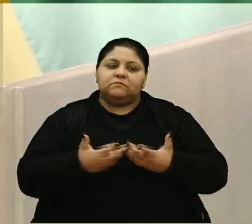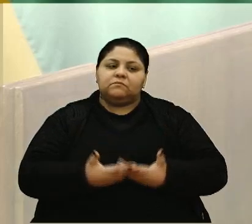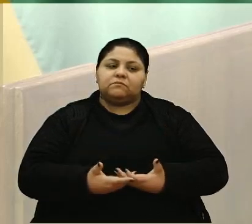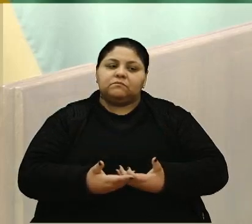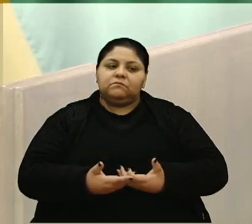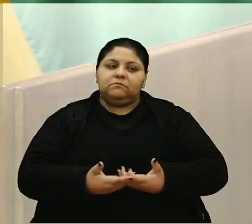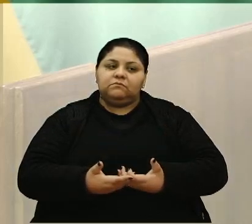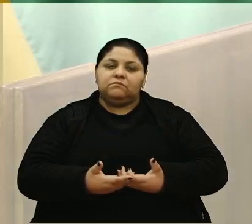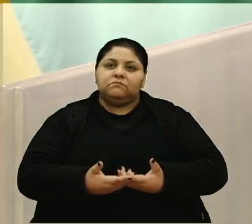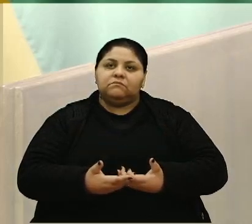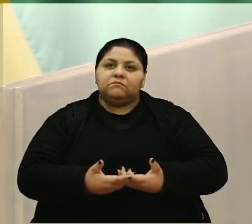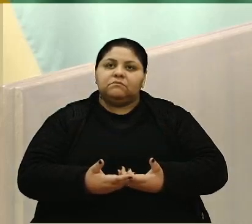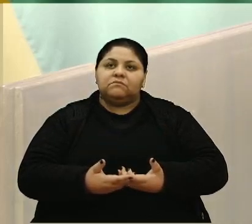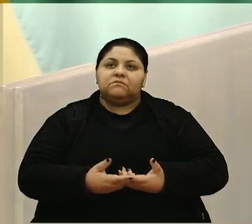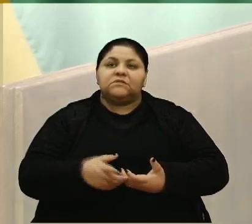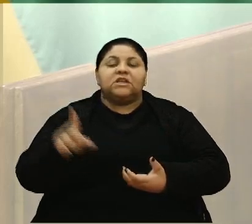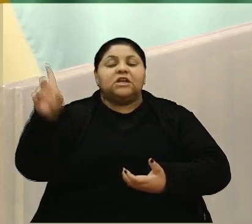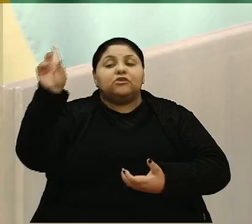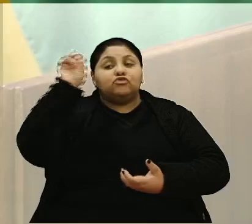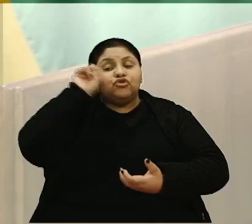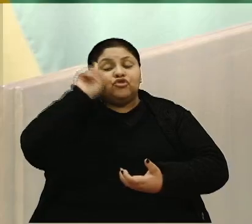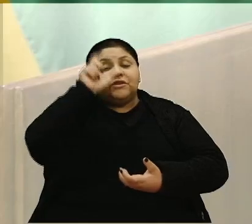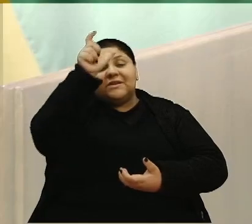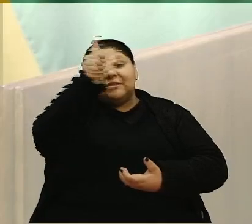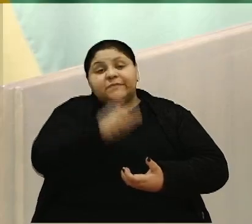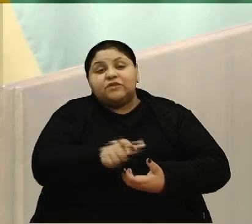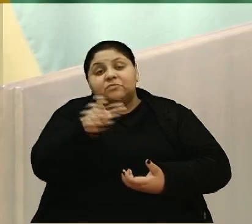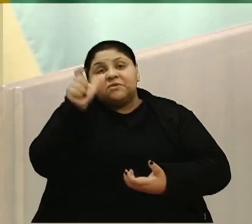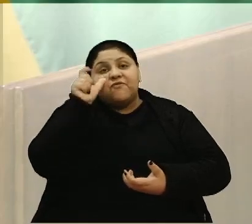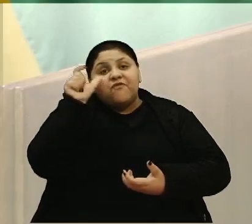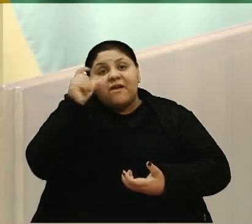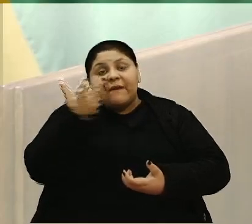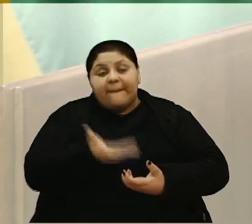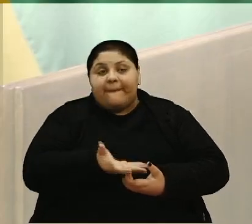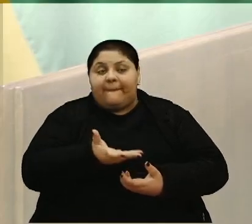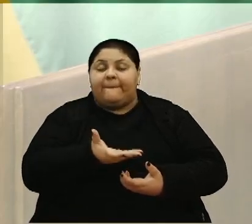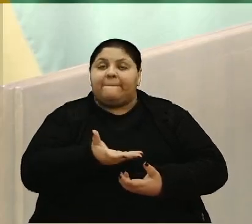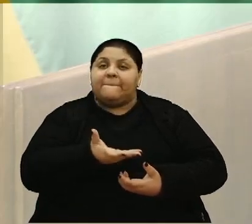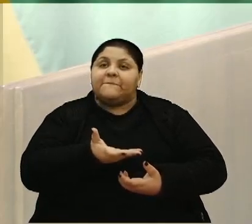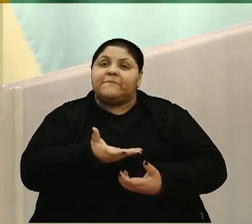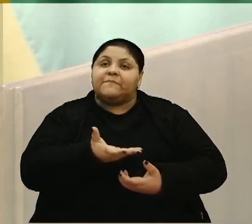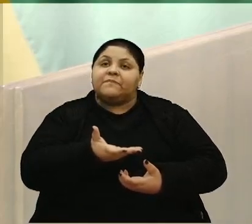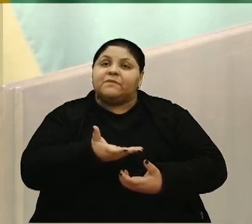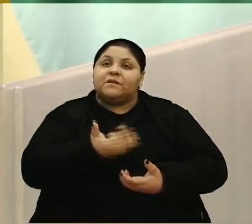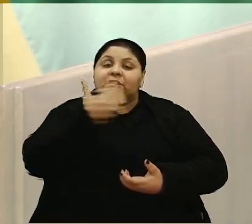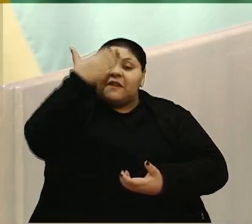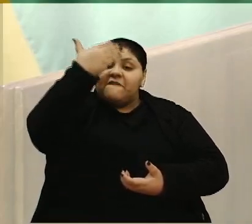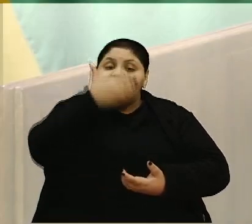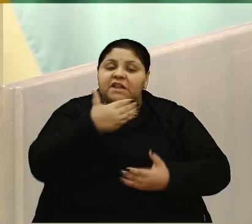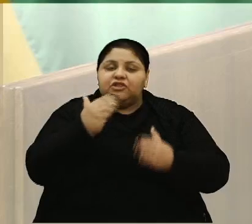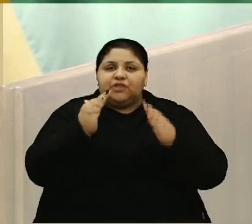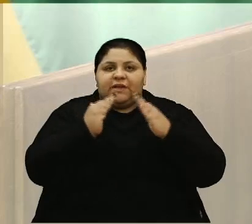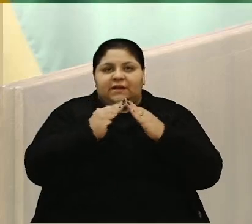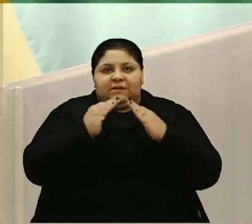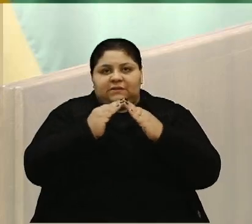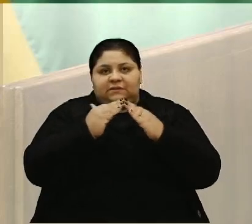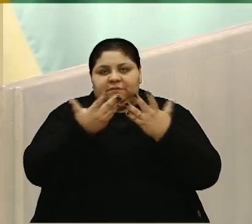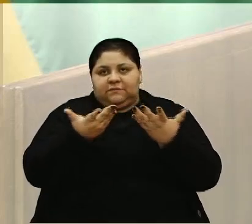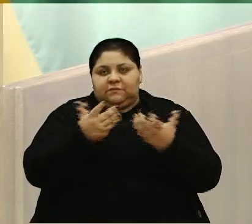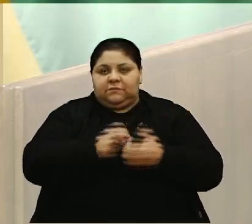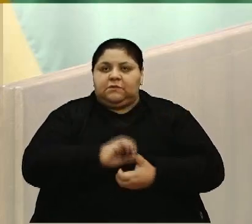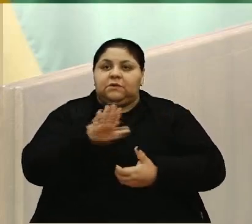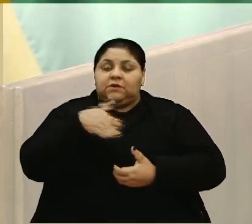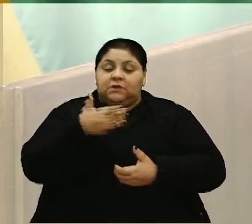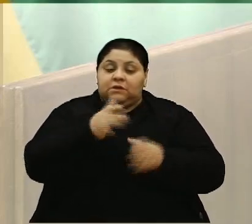isso é um miúdo, é do dia a dia, aquilo que as pessoas enxergam, é aquilo que está na frente da casa. Então,